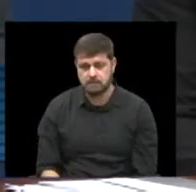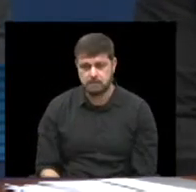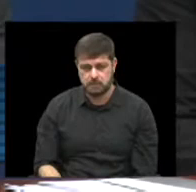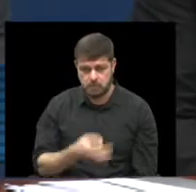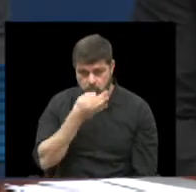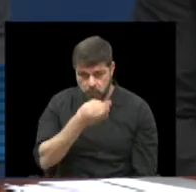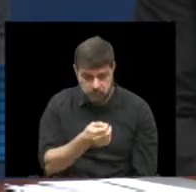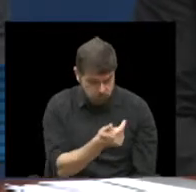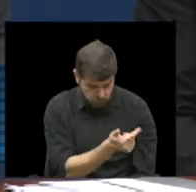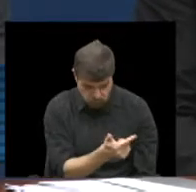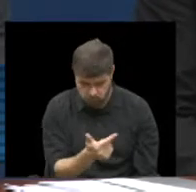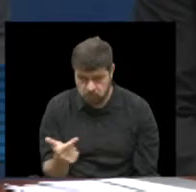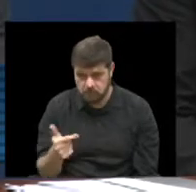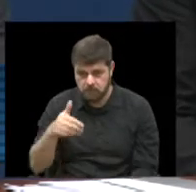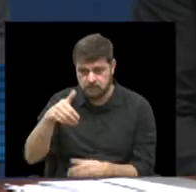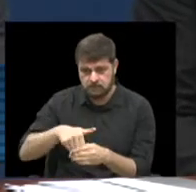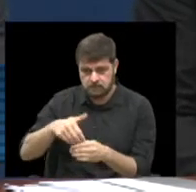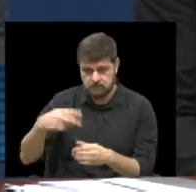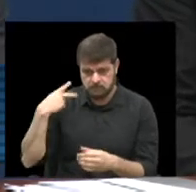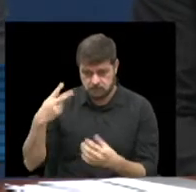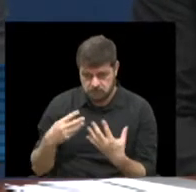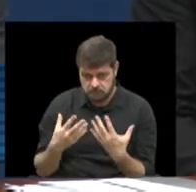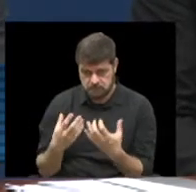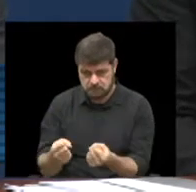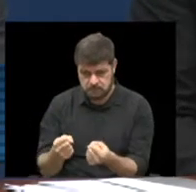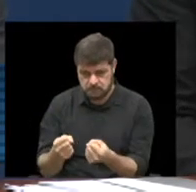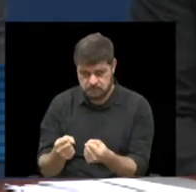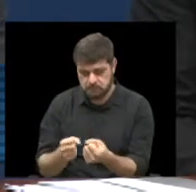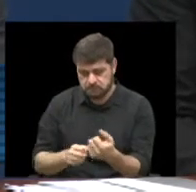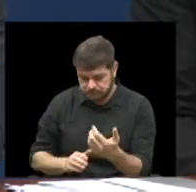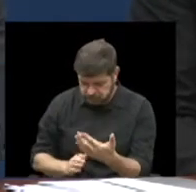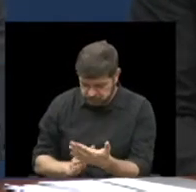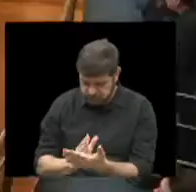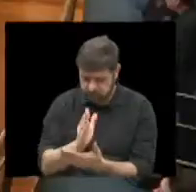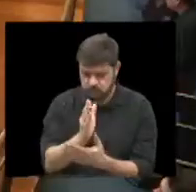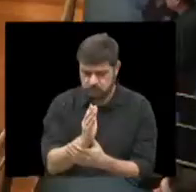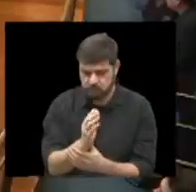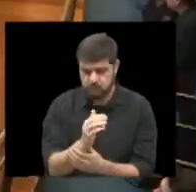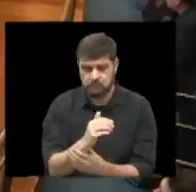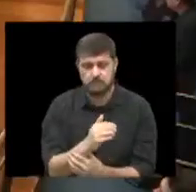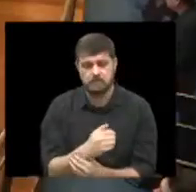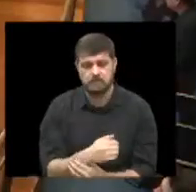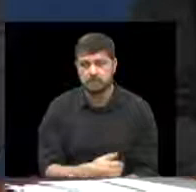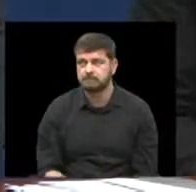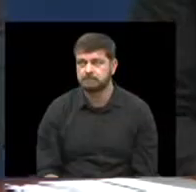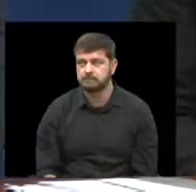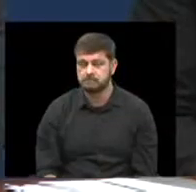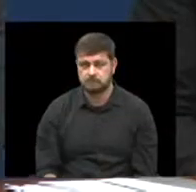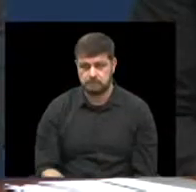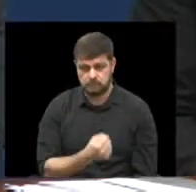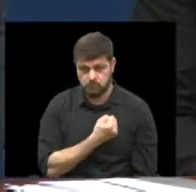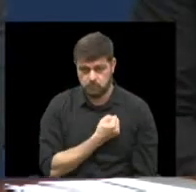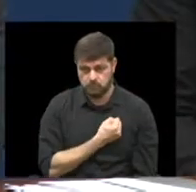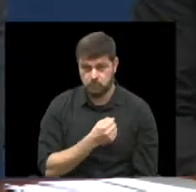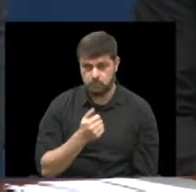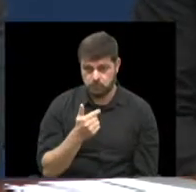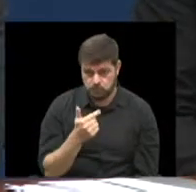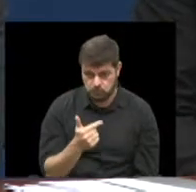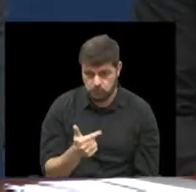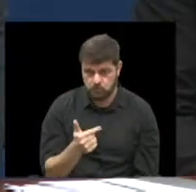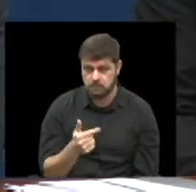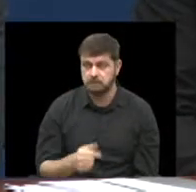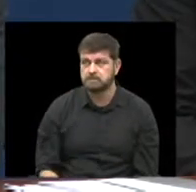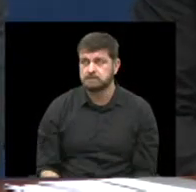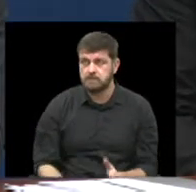havendo vereador discutir, em votação, vereadores favoráveis permaneçam como estão. Aprovado. Item 2,